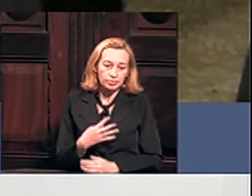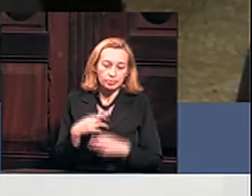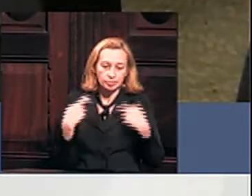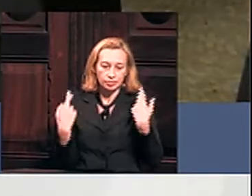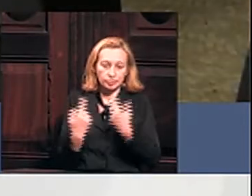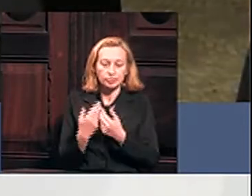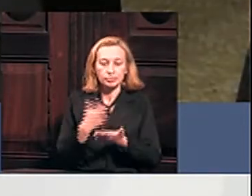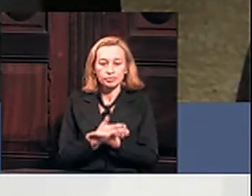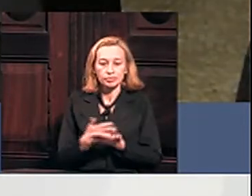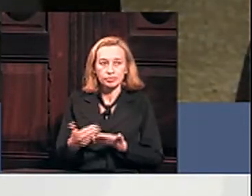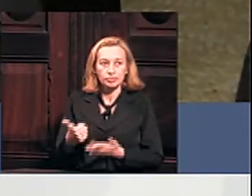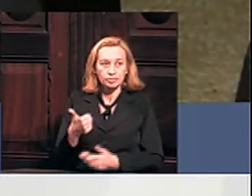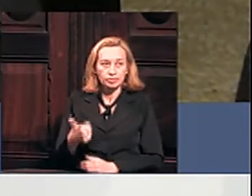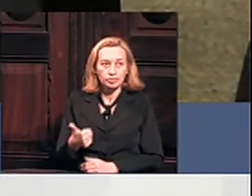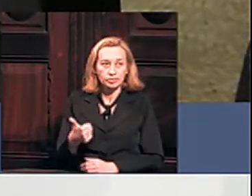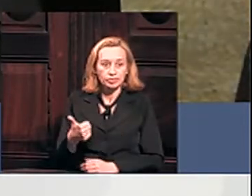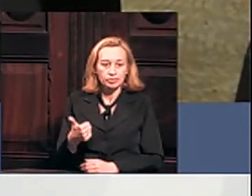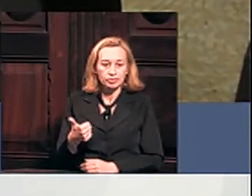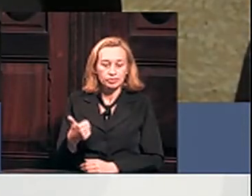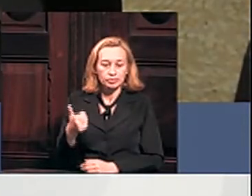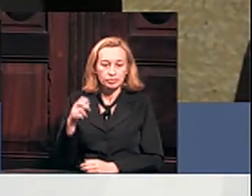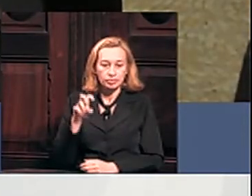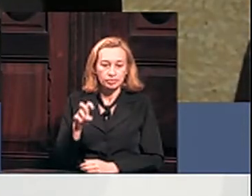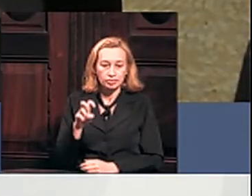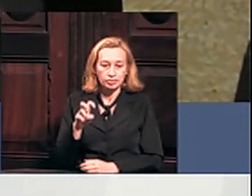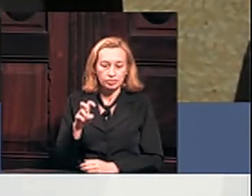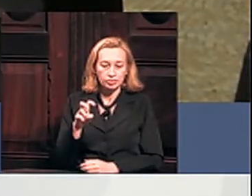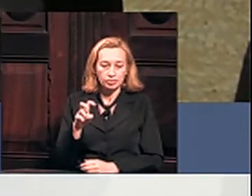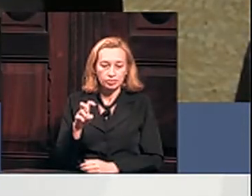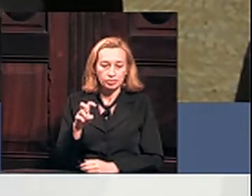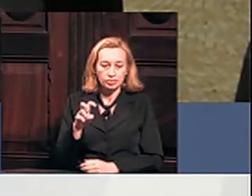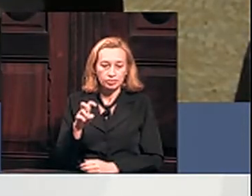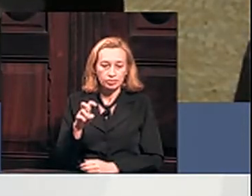às 15h05, encerrou-se às